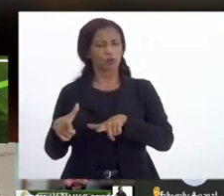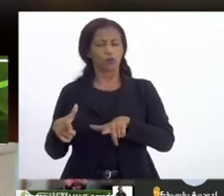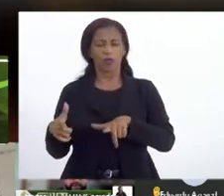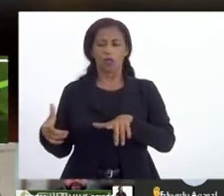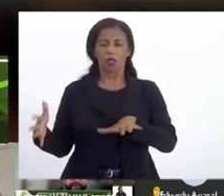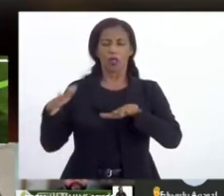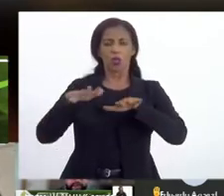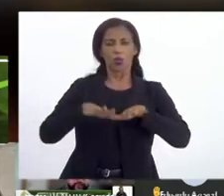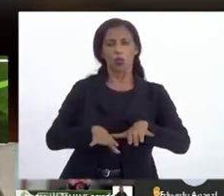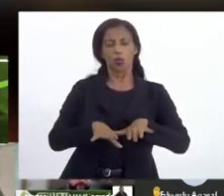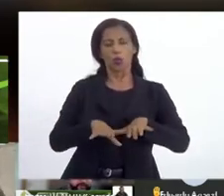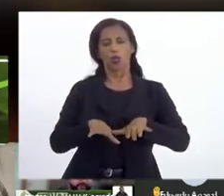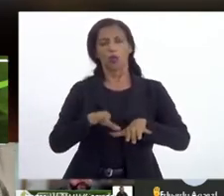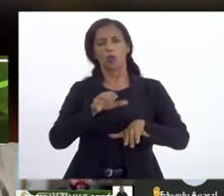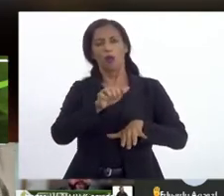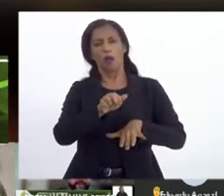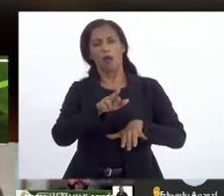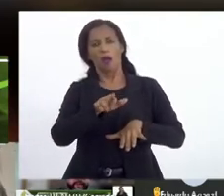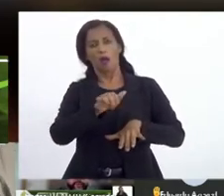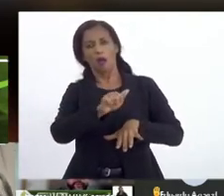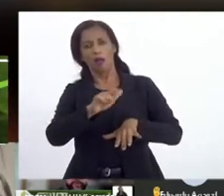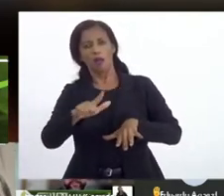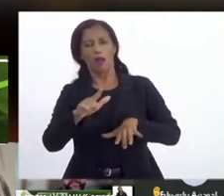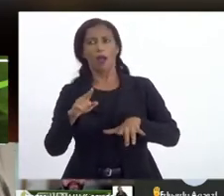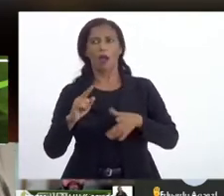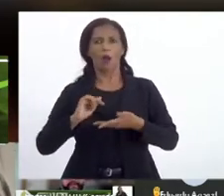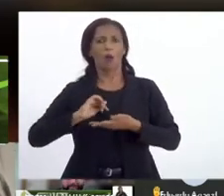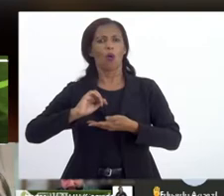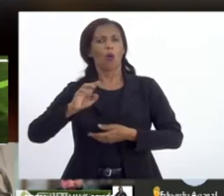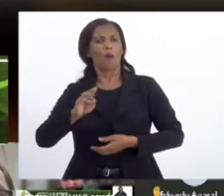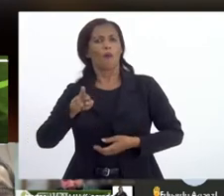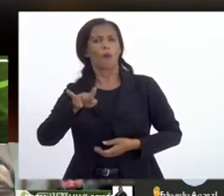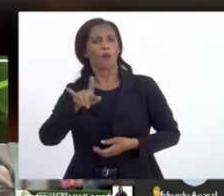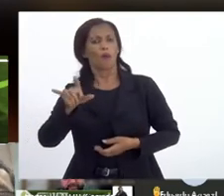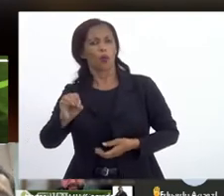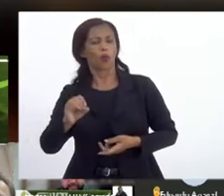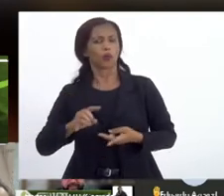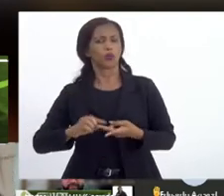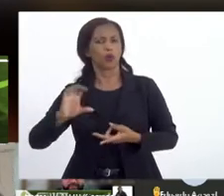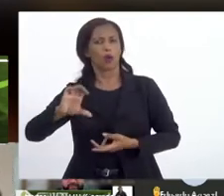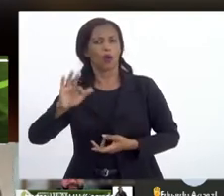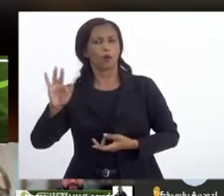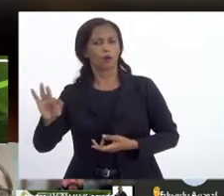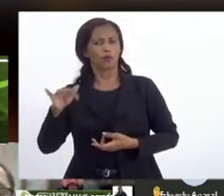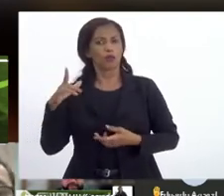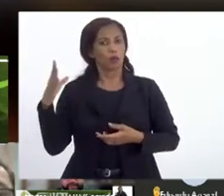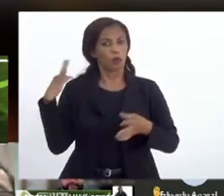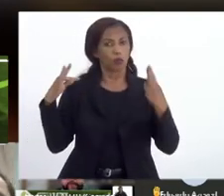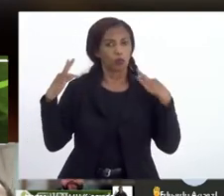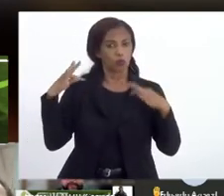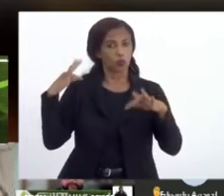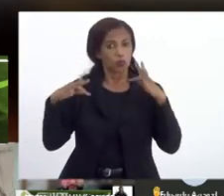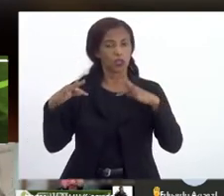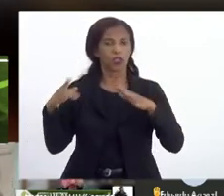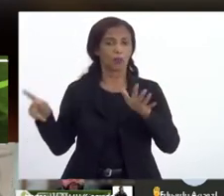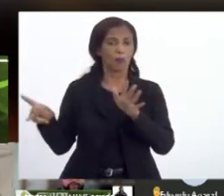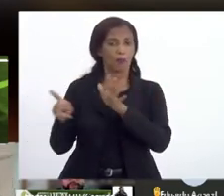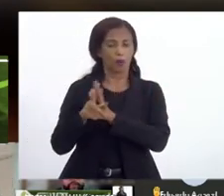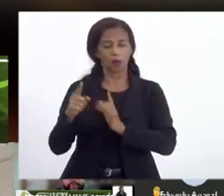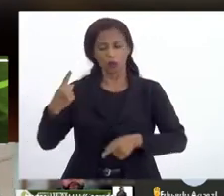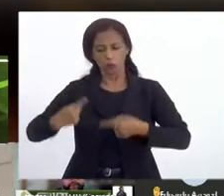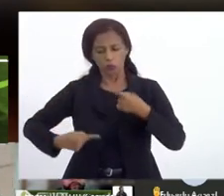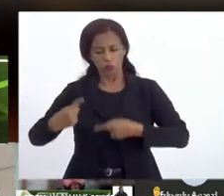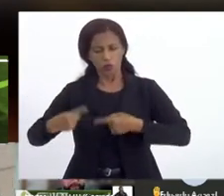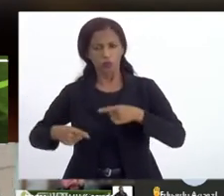Arraial, Búzios e Cabo Frio, para otimizar e potencializar o turismo na região. Também temos discutido isso